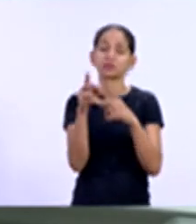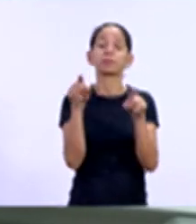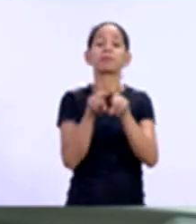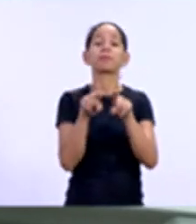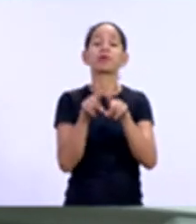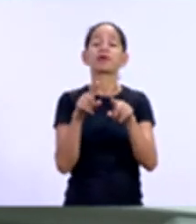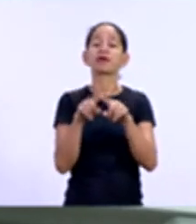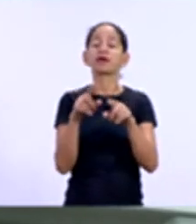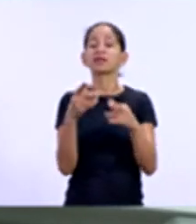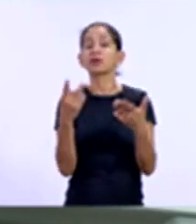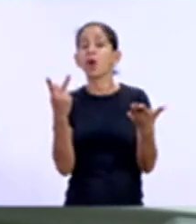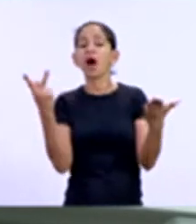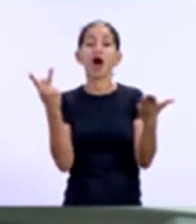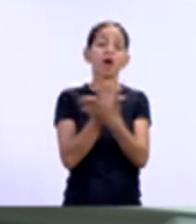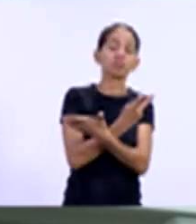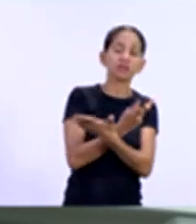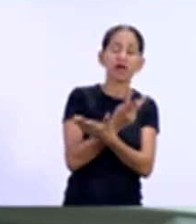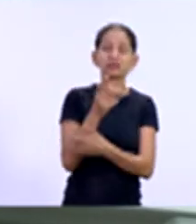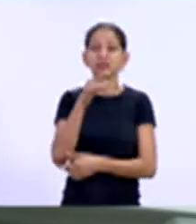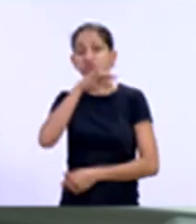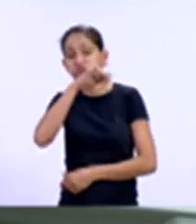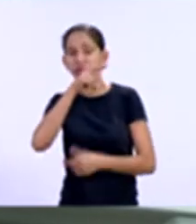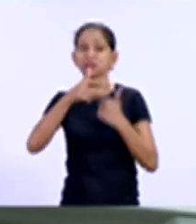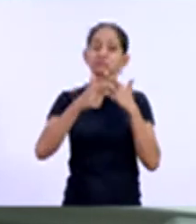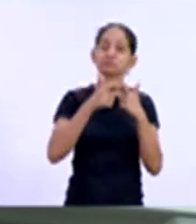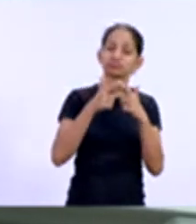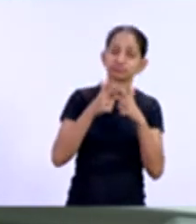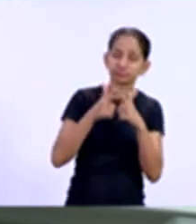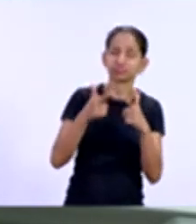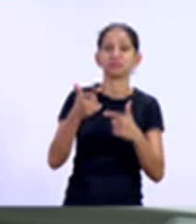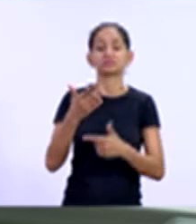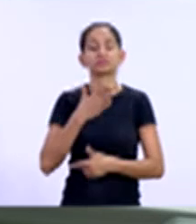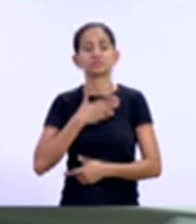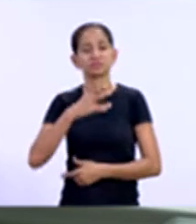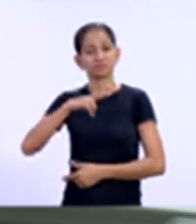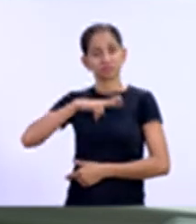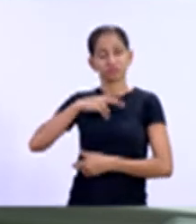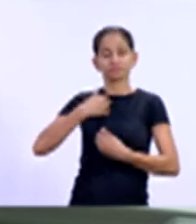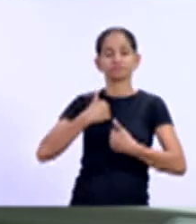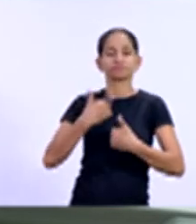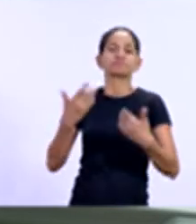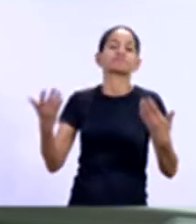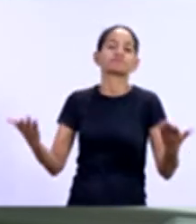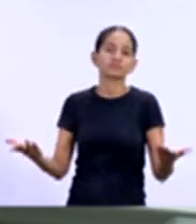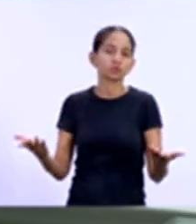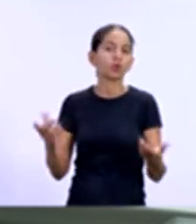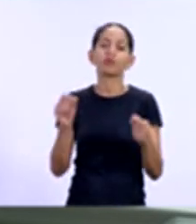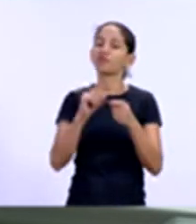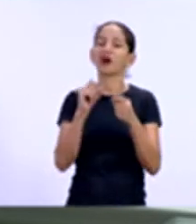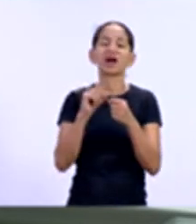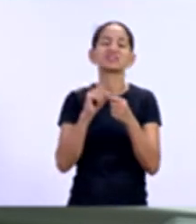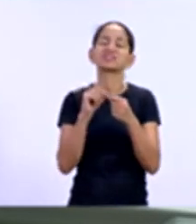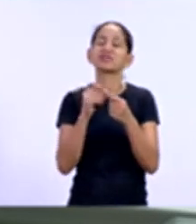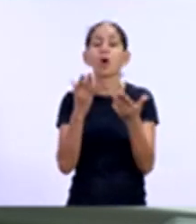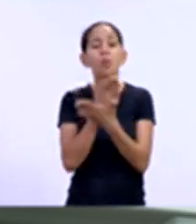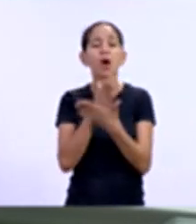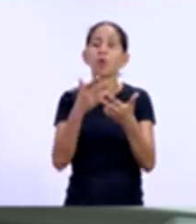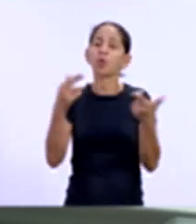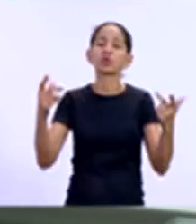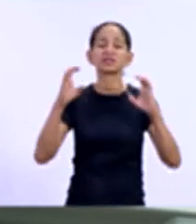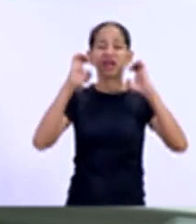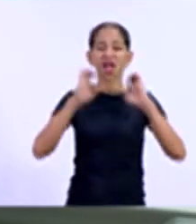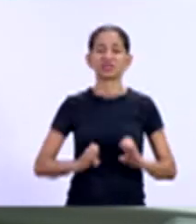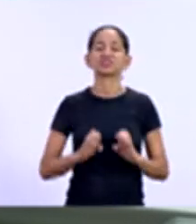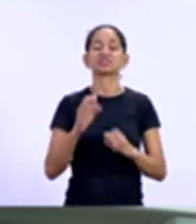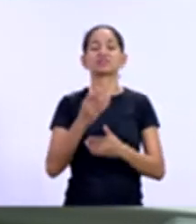não cometa crimes, né? Para que você não cometa algo inadequado que não seja ético. Então,